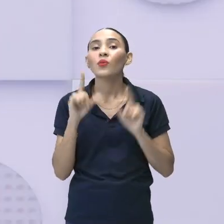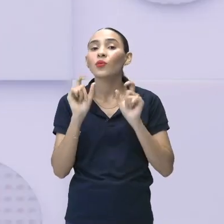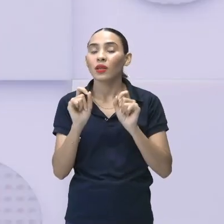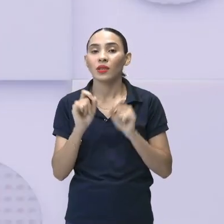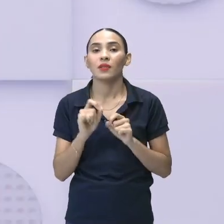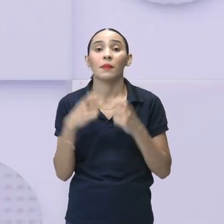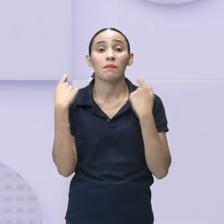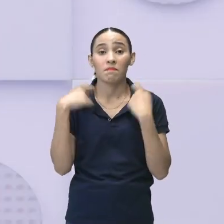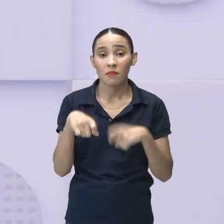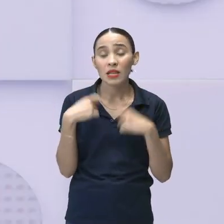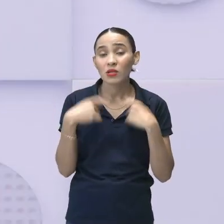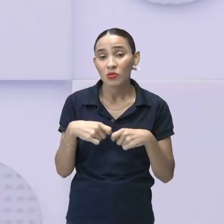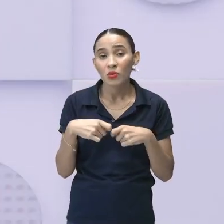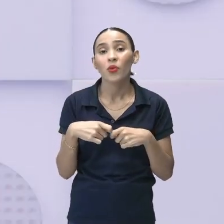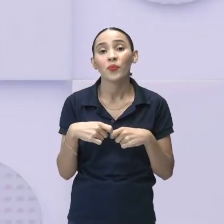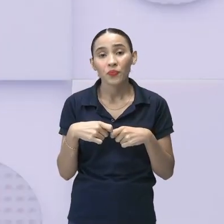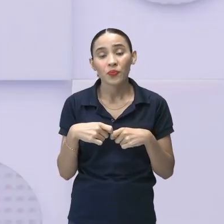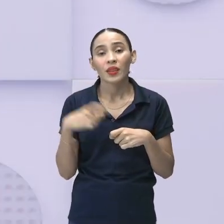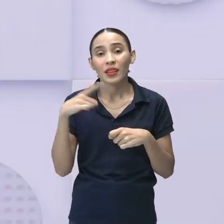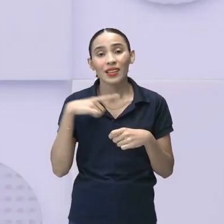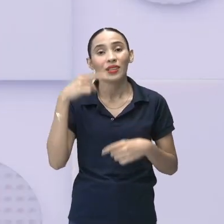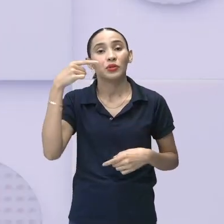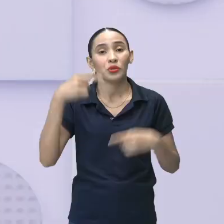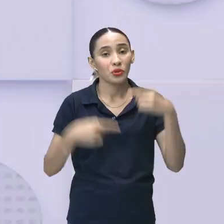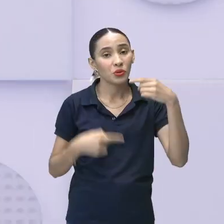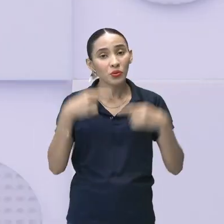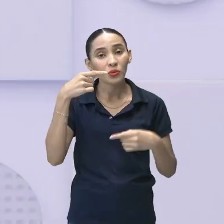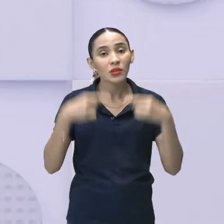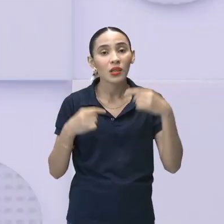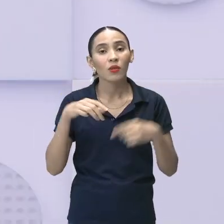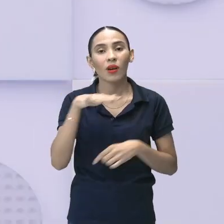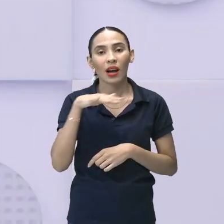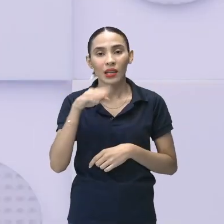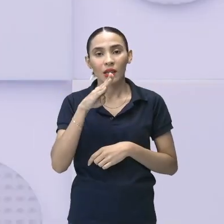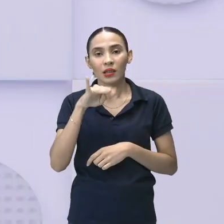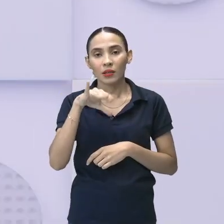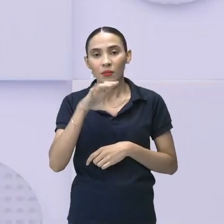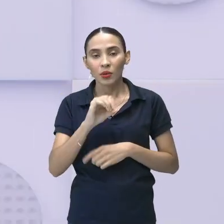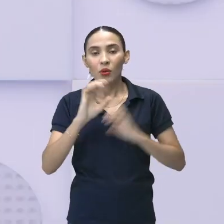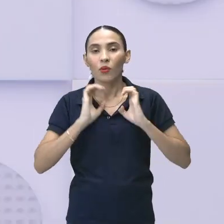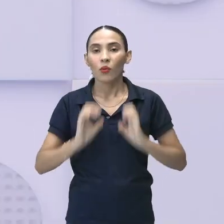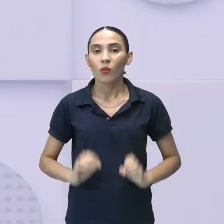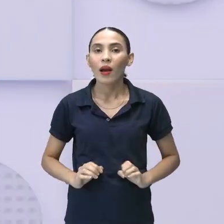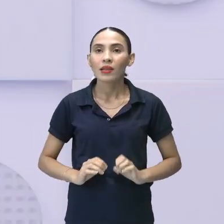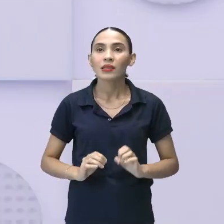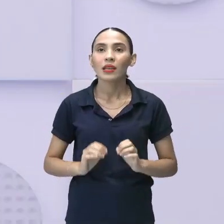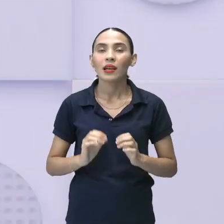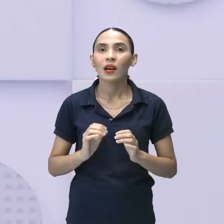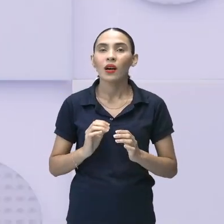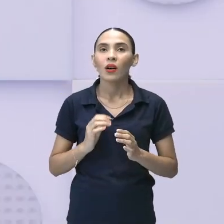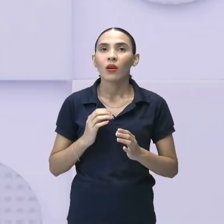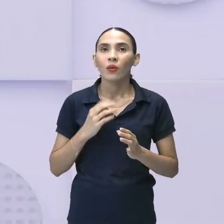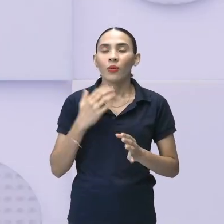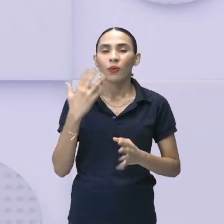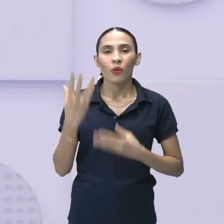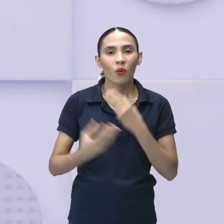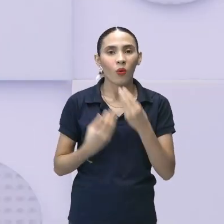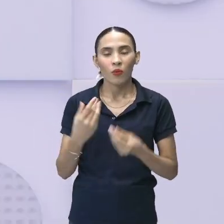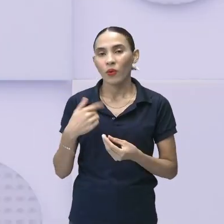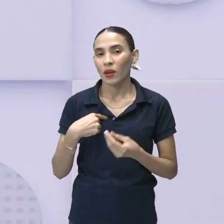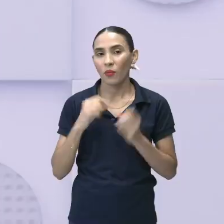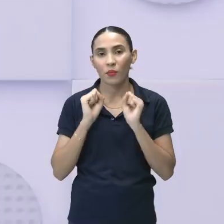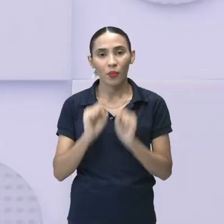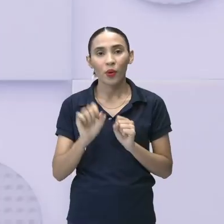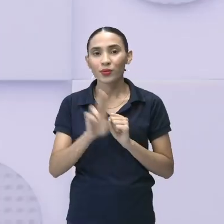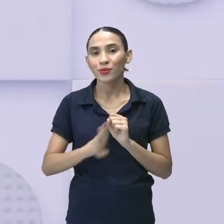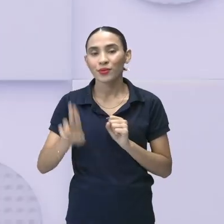determinados códigos genéticos para poder sanear, para poder desenvolver uma vacina que pudesse combater